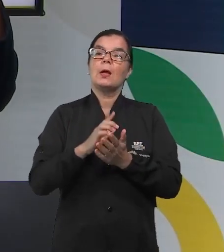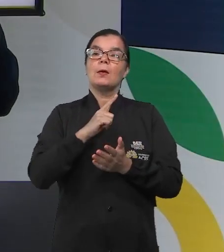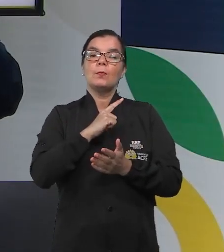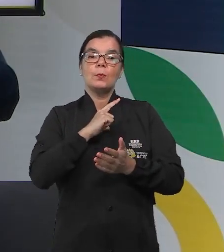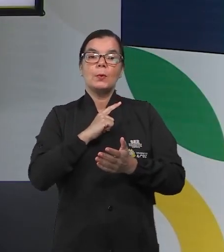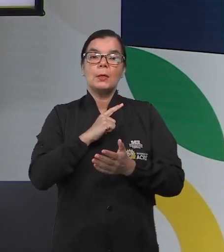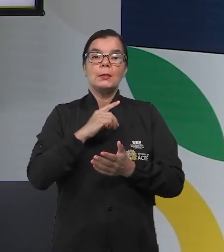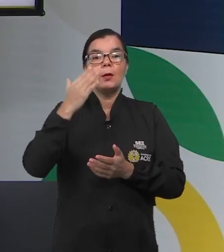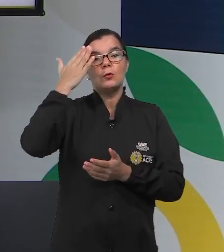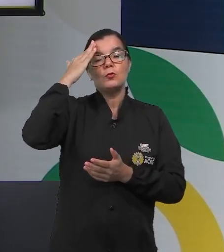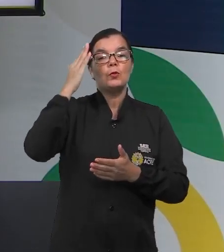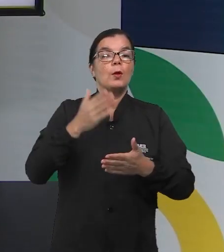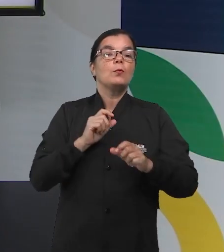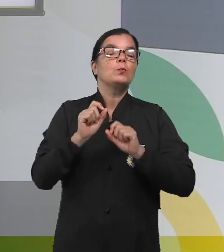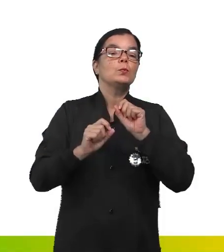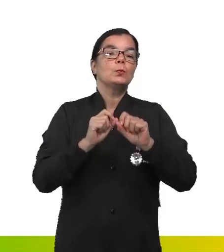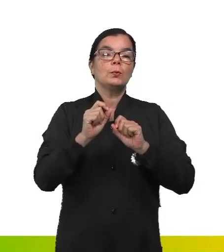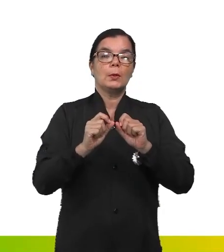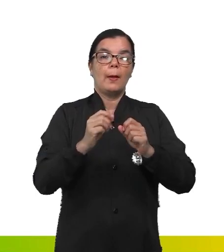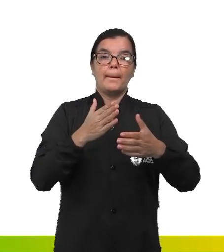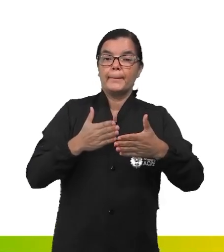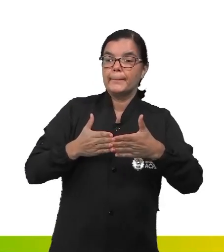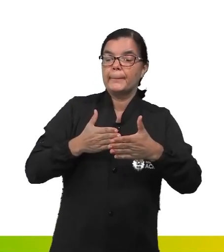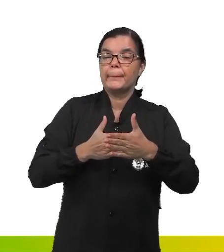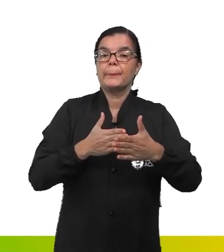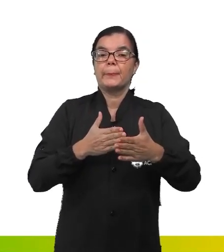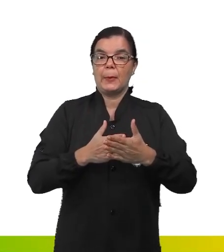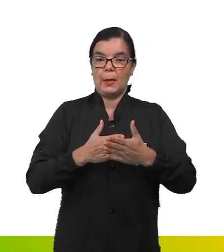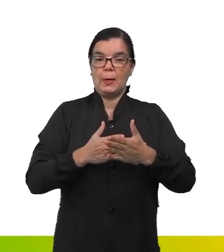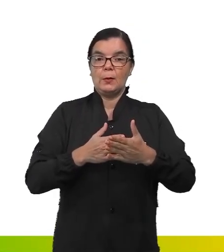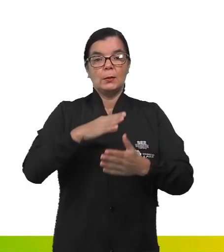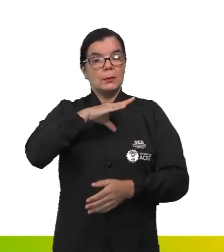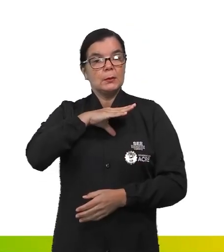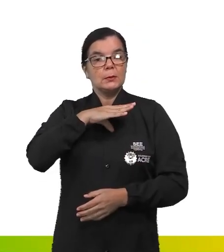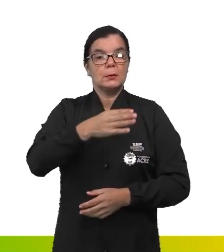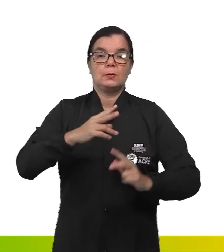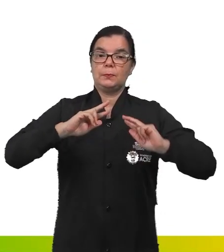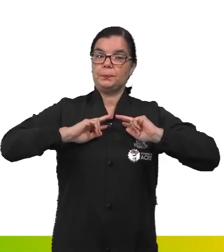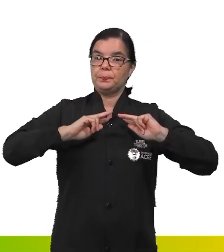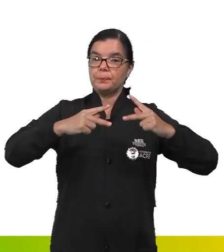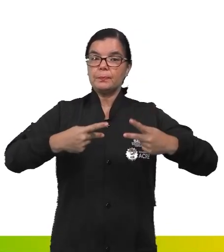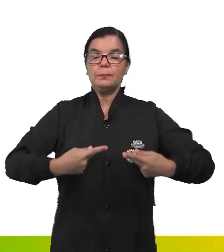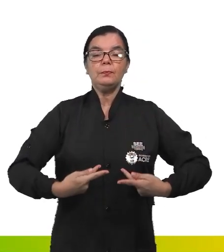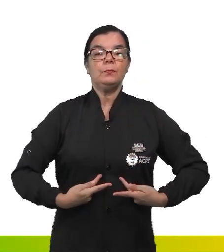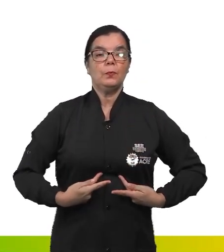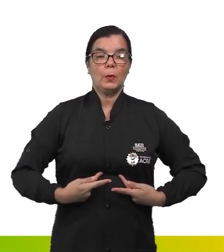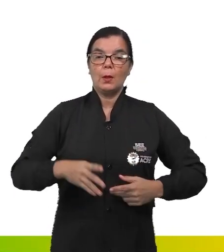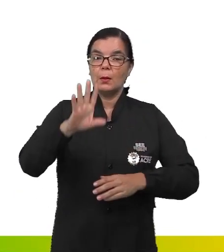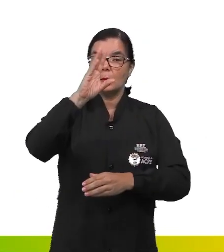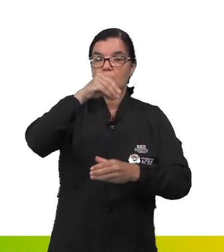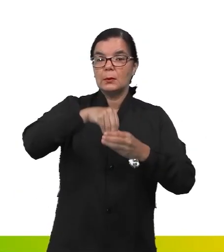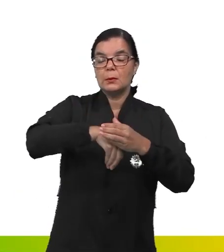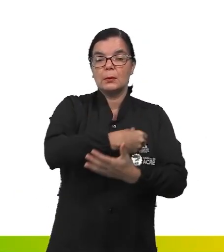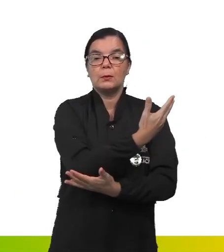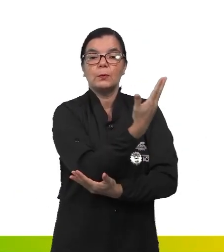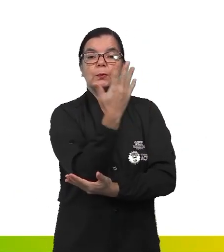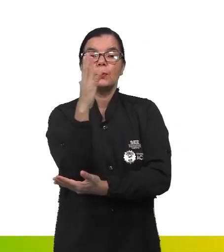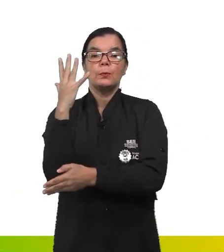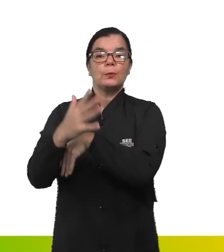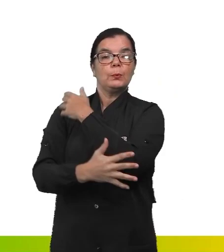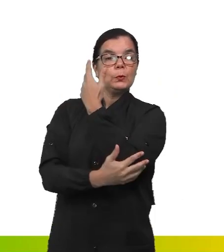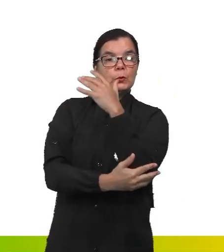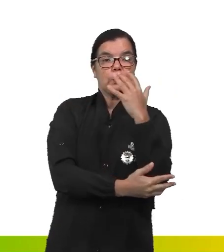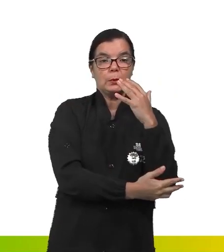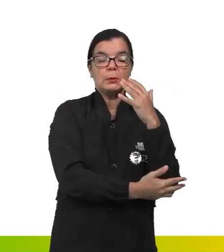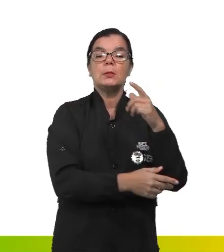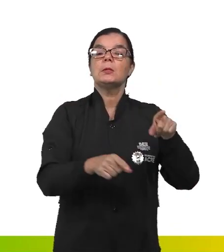a compreensão do quê? Do impacto das ações humanas no meio ambiente e,